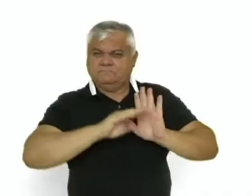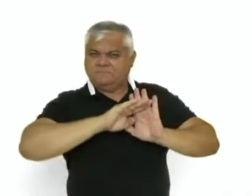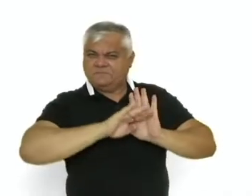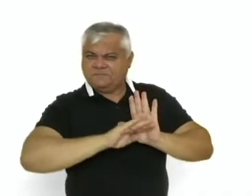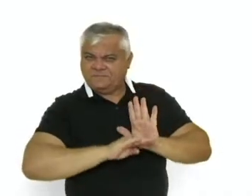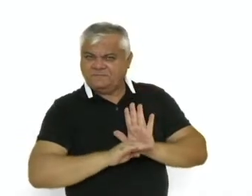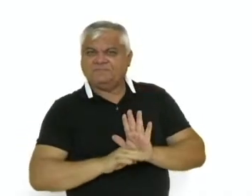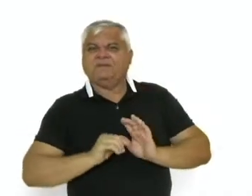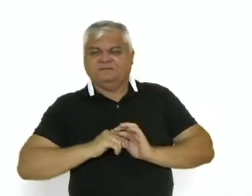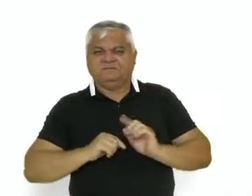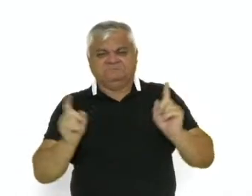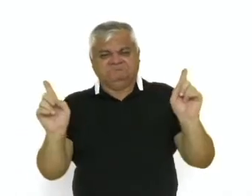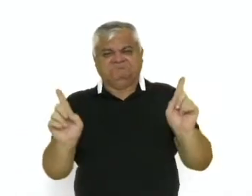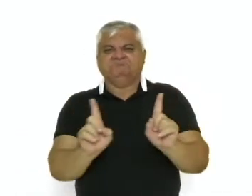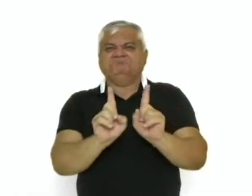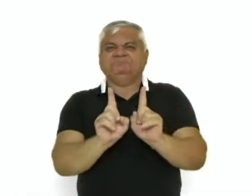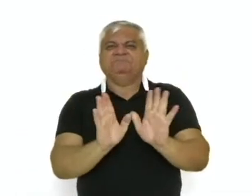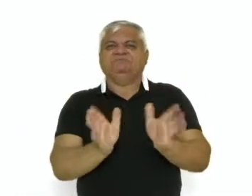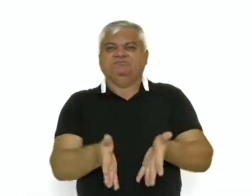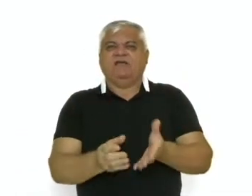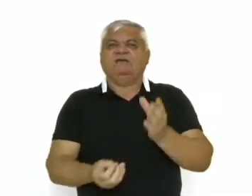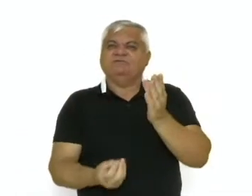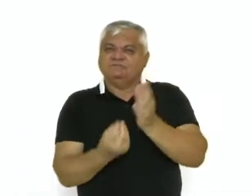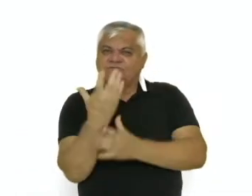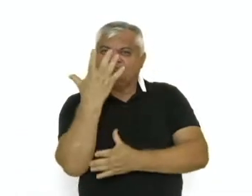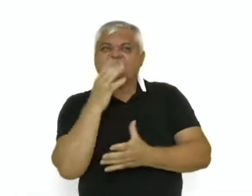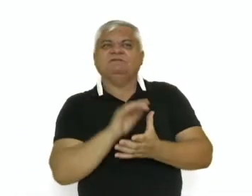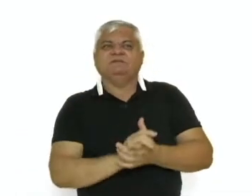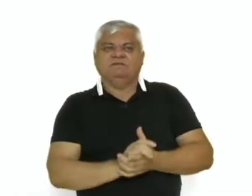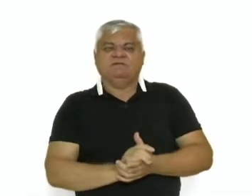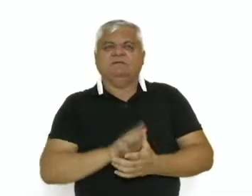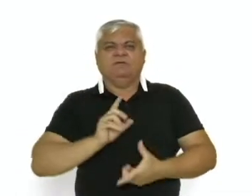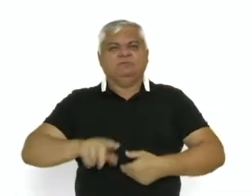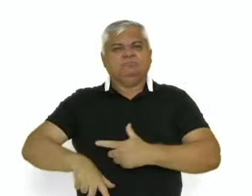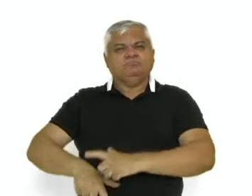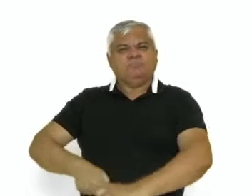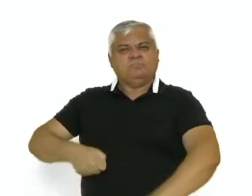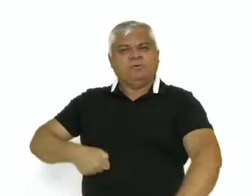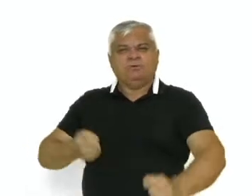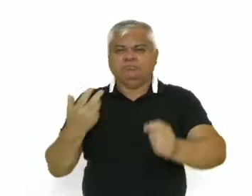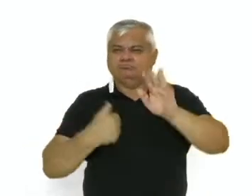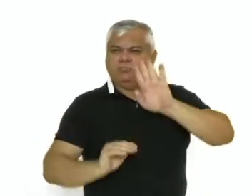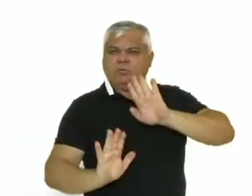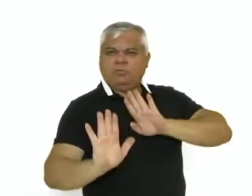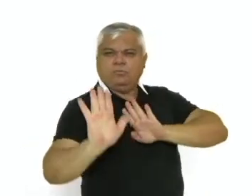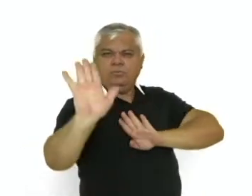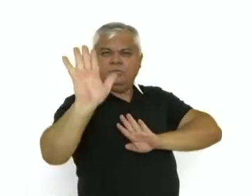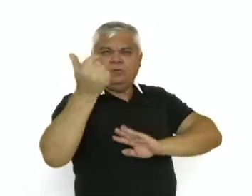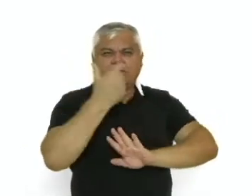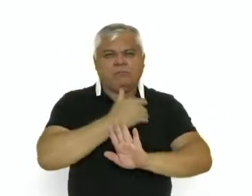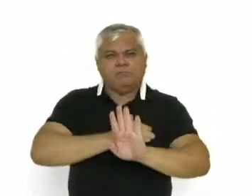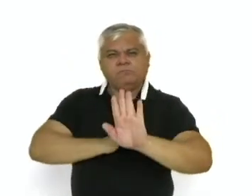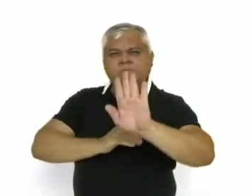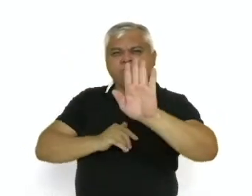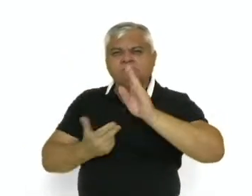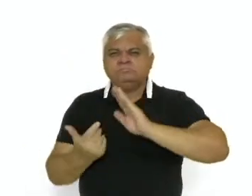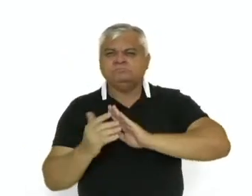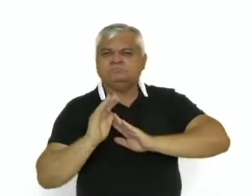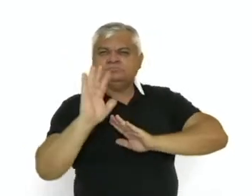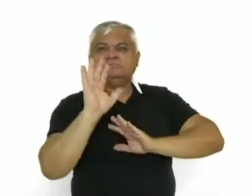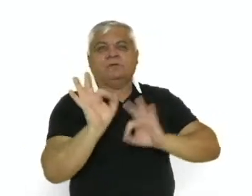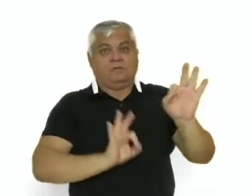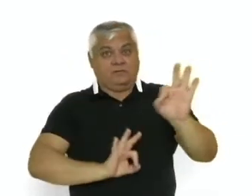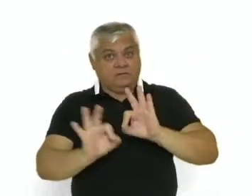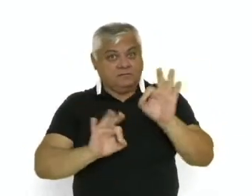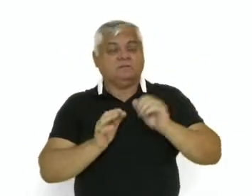na China e na Índia já tinha lá os monges, né, que lutavam ali, né, então era uma forma organizada. Então